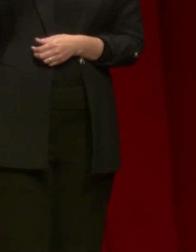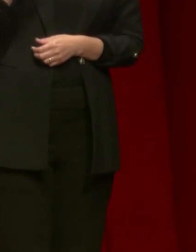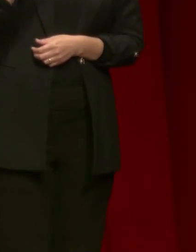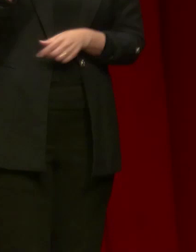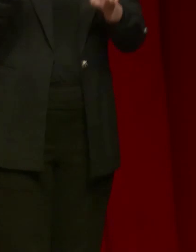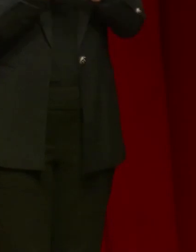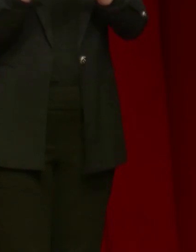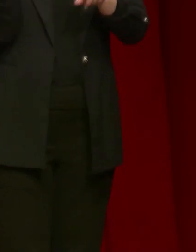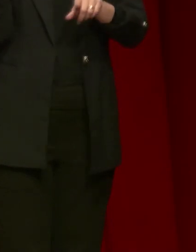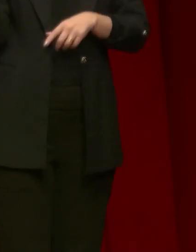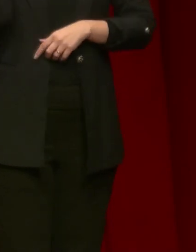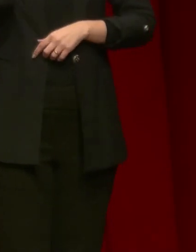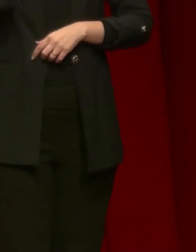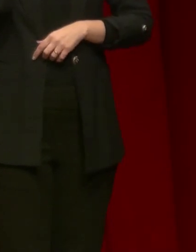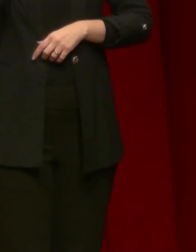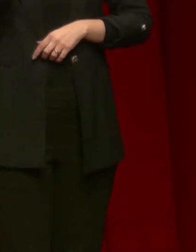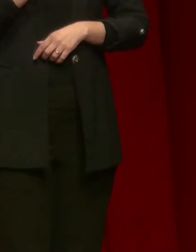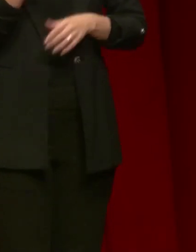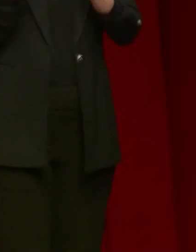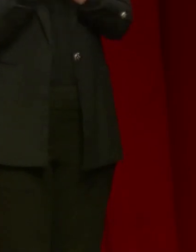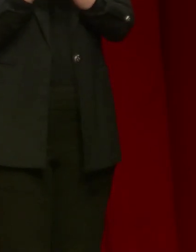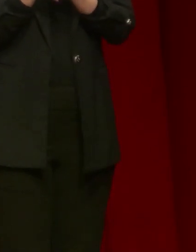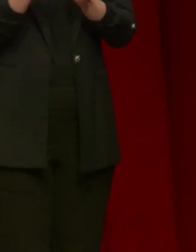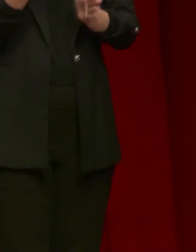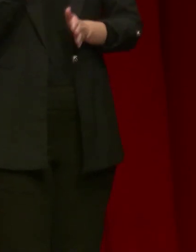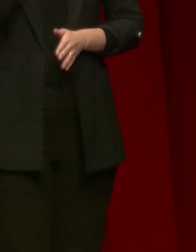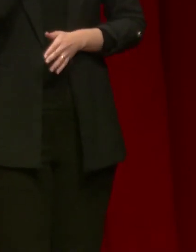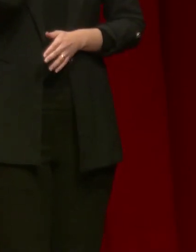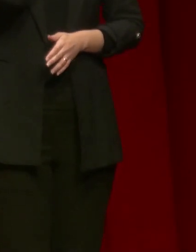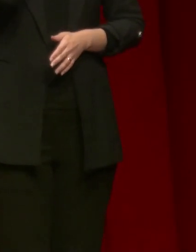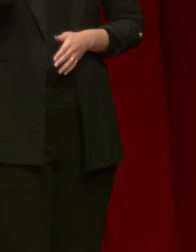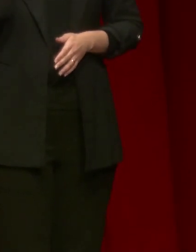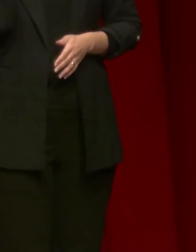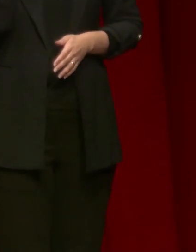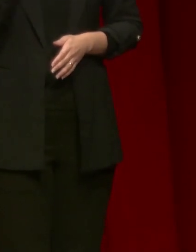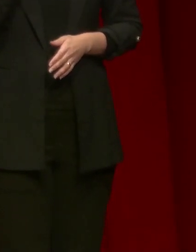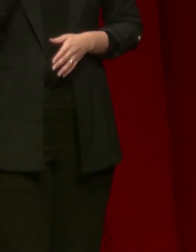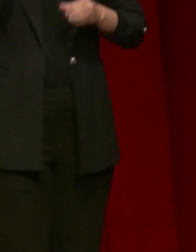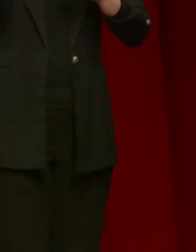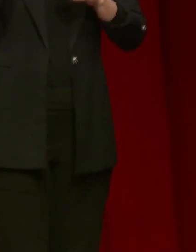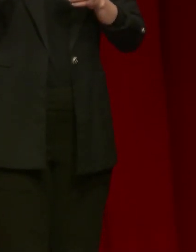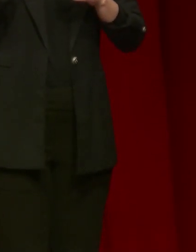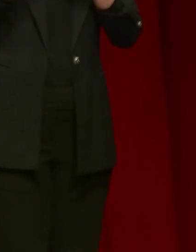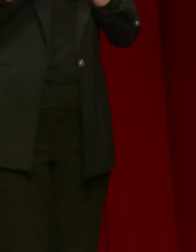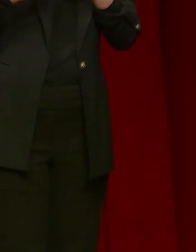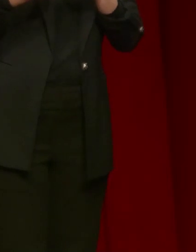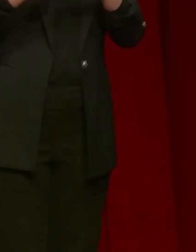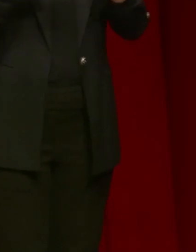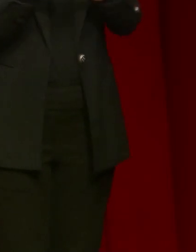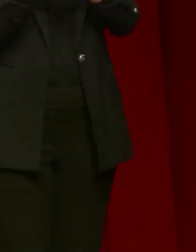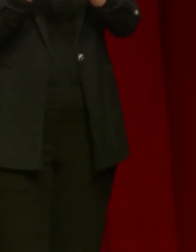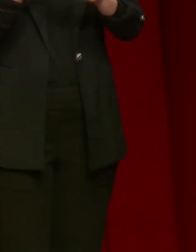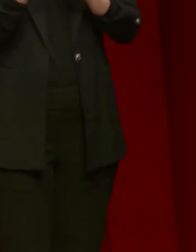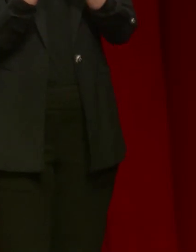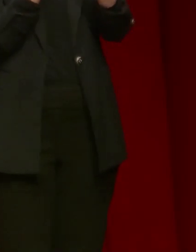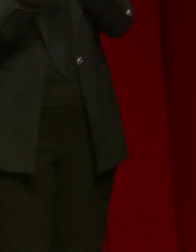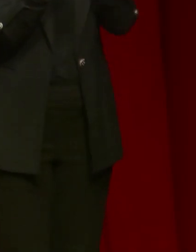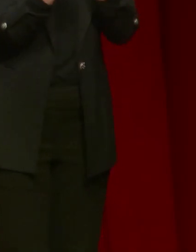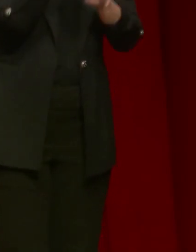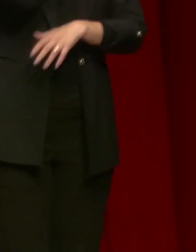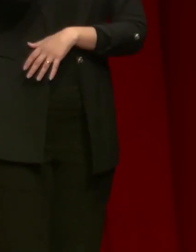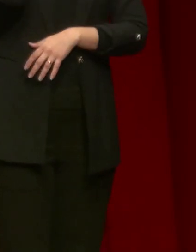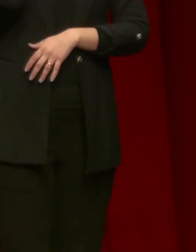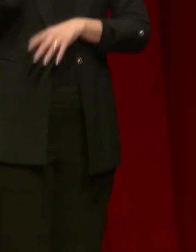programa chamado Integração e Cidadania, onde ela fazia ali entrevistas e divulgação de atividade às pessoas com